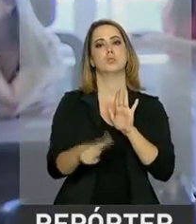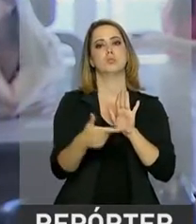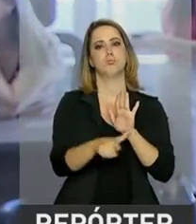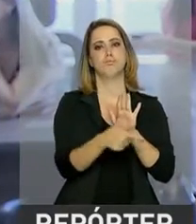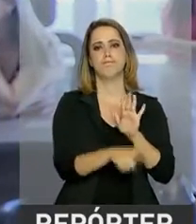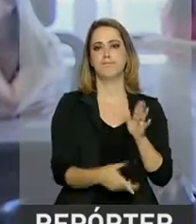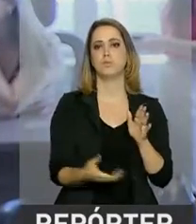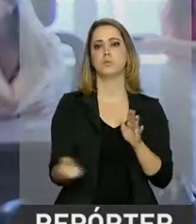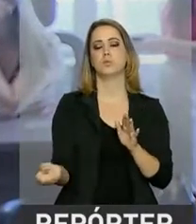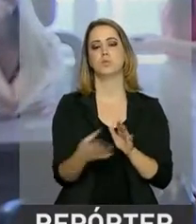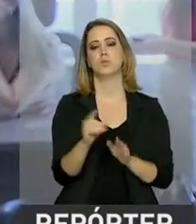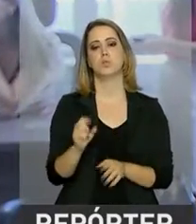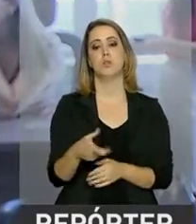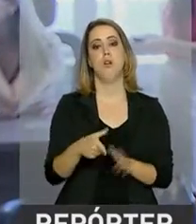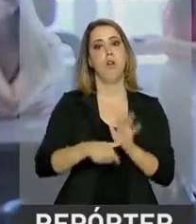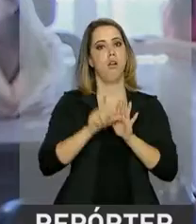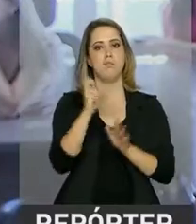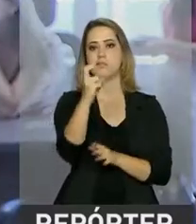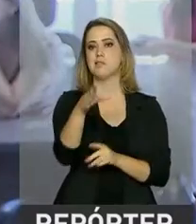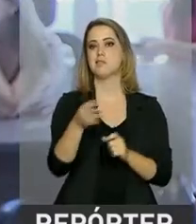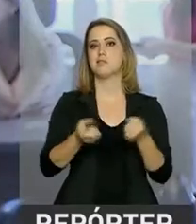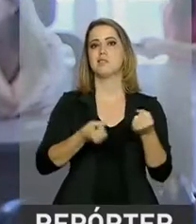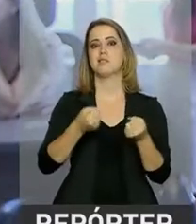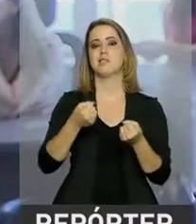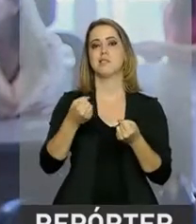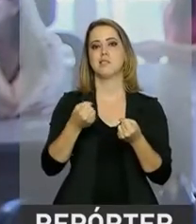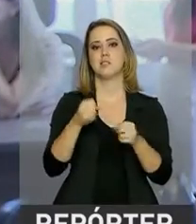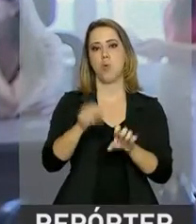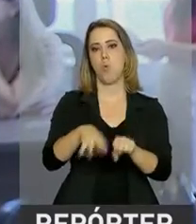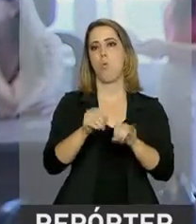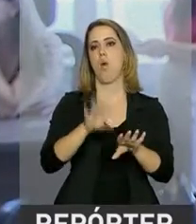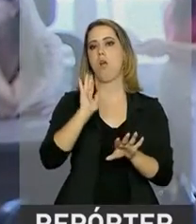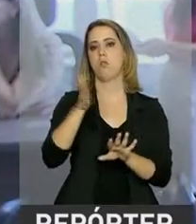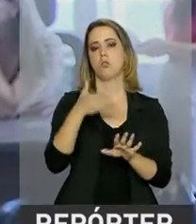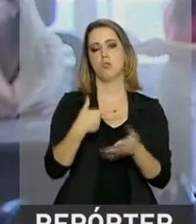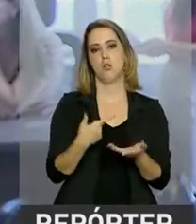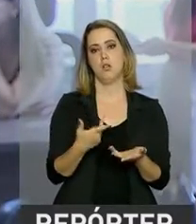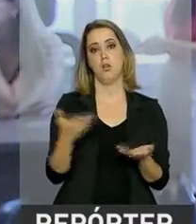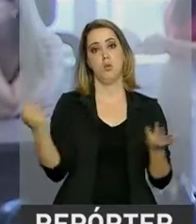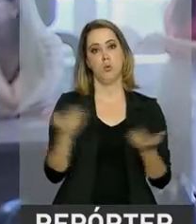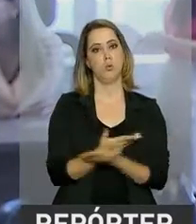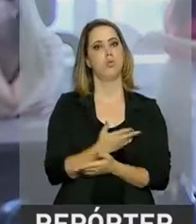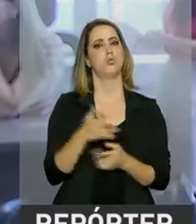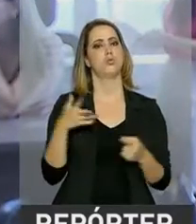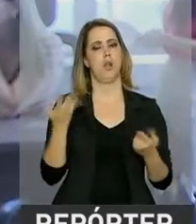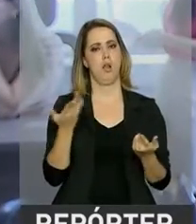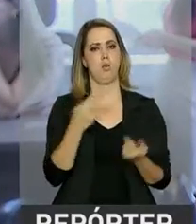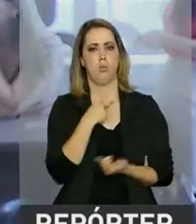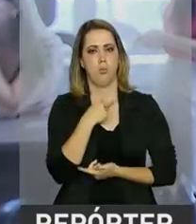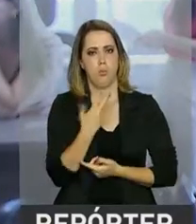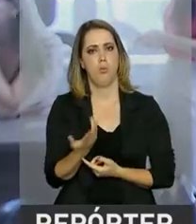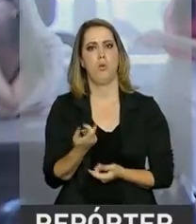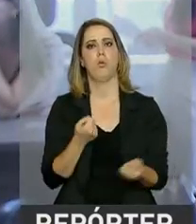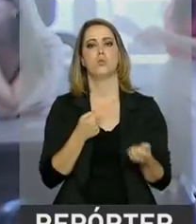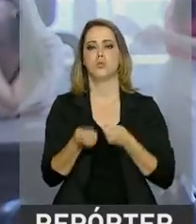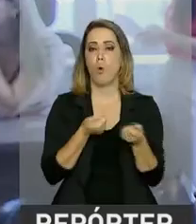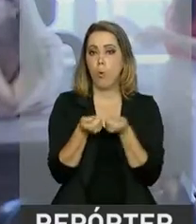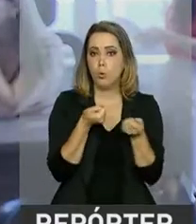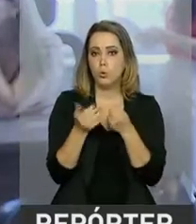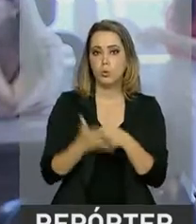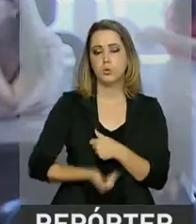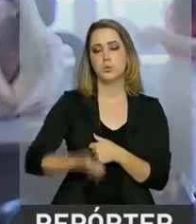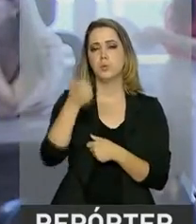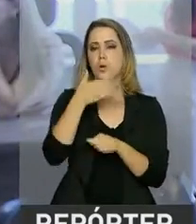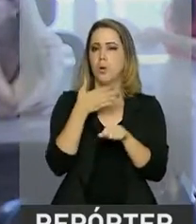gente podia tirar com cinco aulas poderá escolher a categoria hoje não mais o já uma série de restrições que elas fazem com que o aluno está